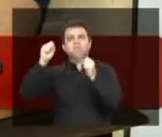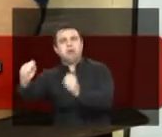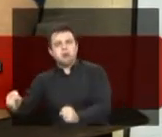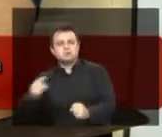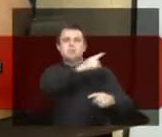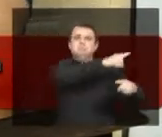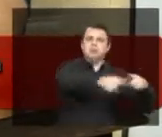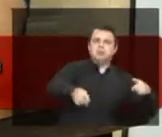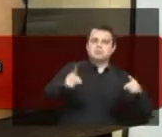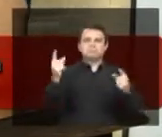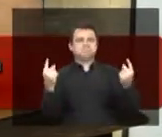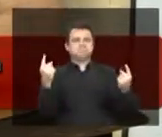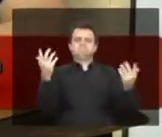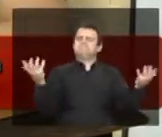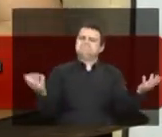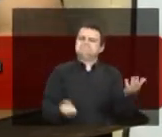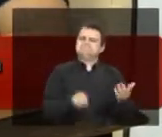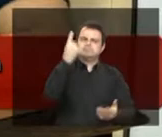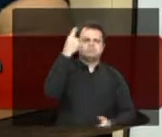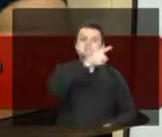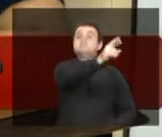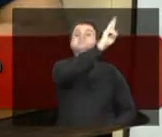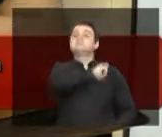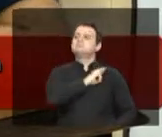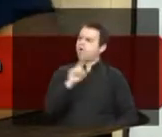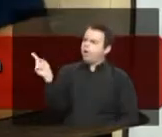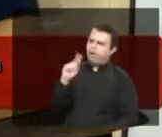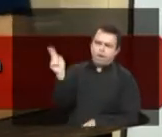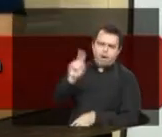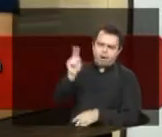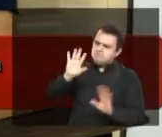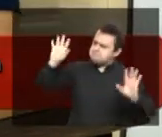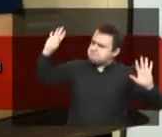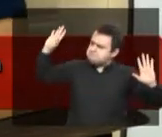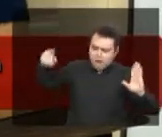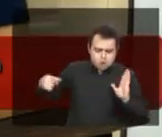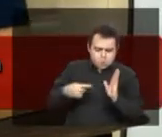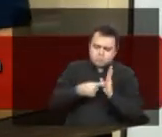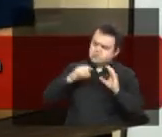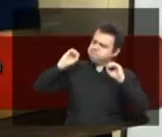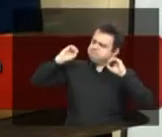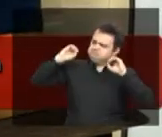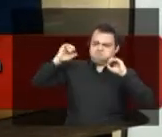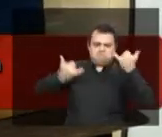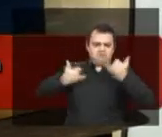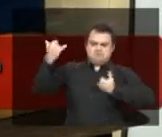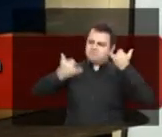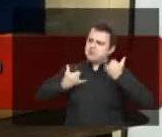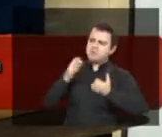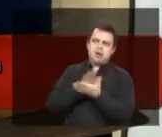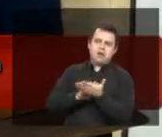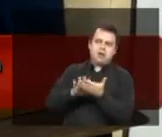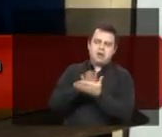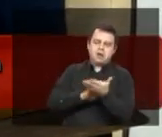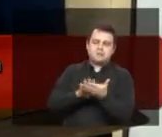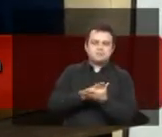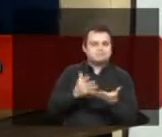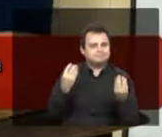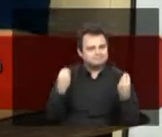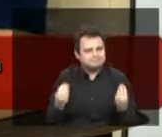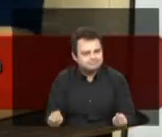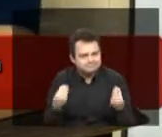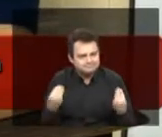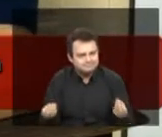Aí disseram para nós que não, que eles não receberam denúncias, olha só, denúncias. A